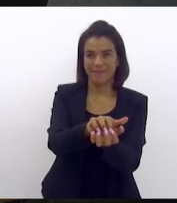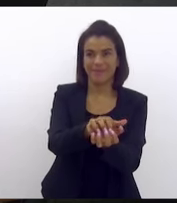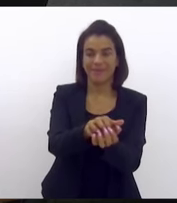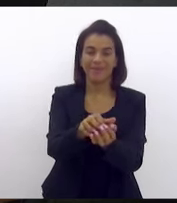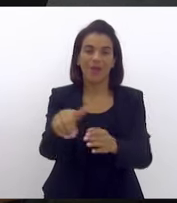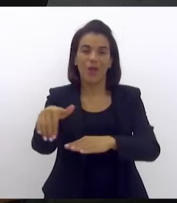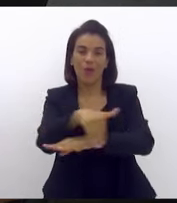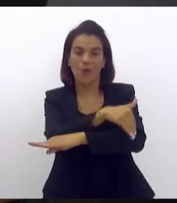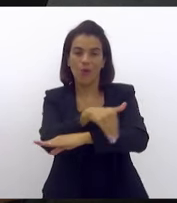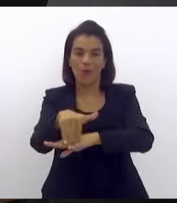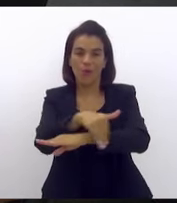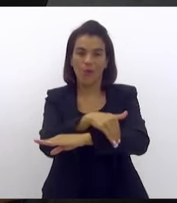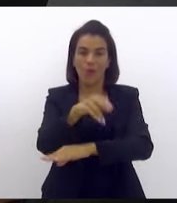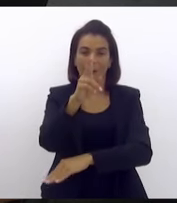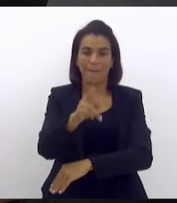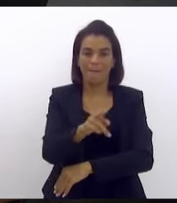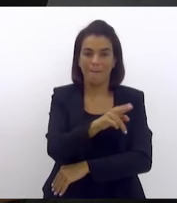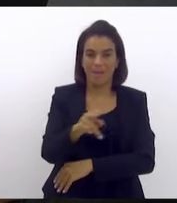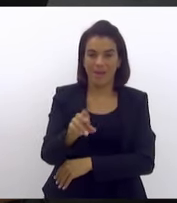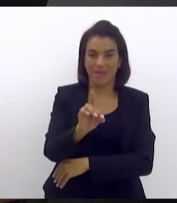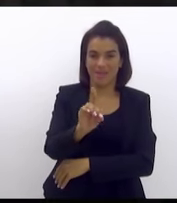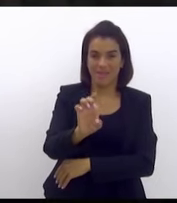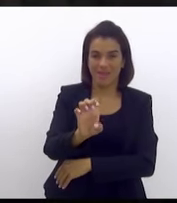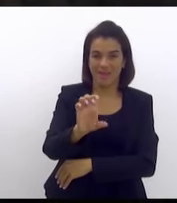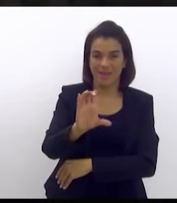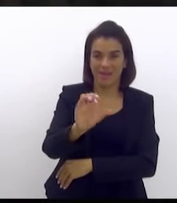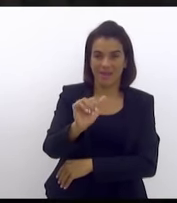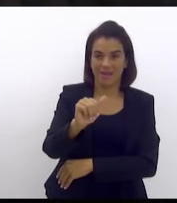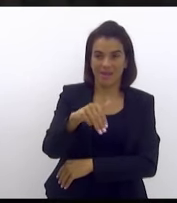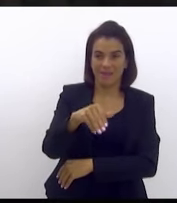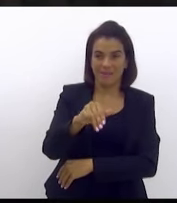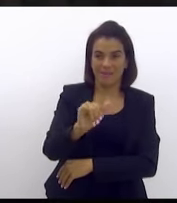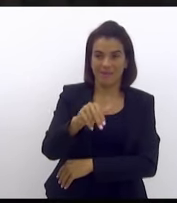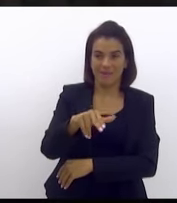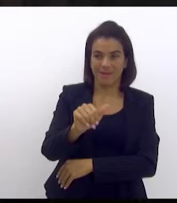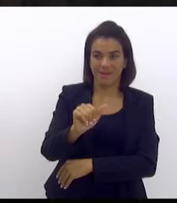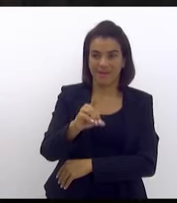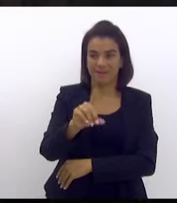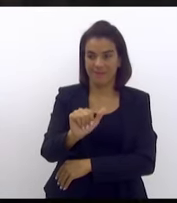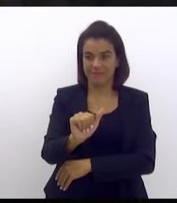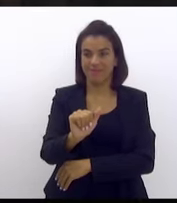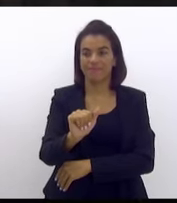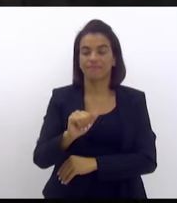Decaminada, que na minha época era a estrada Morro do Ar, né?